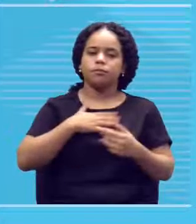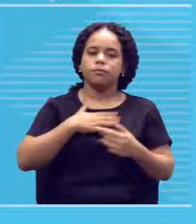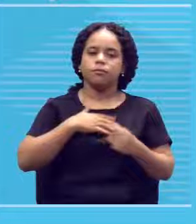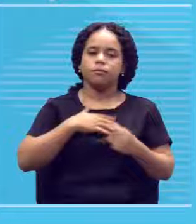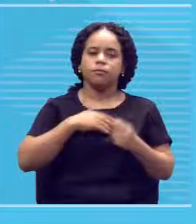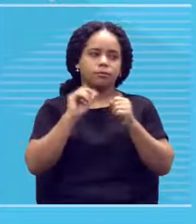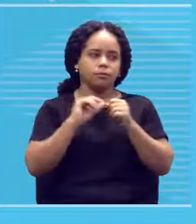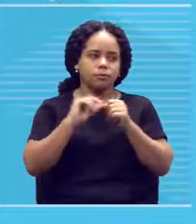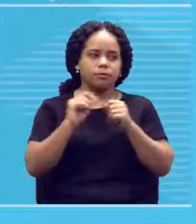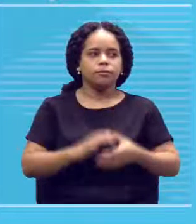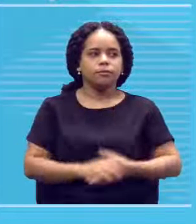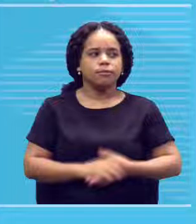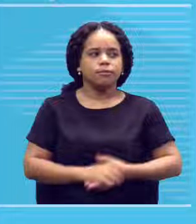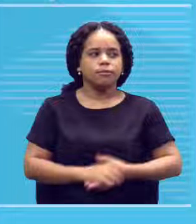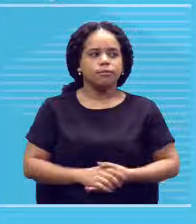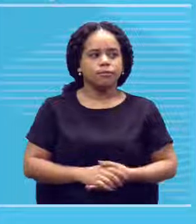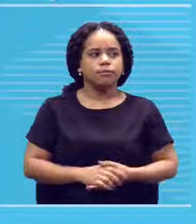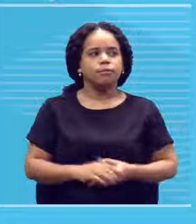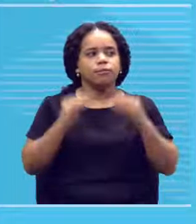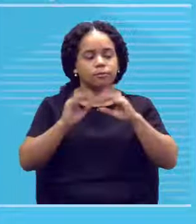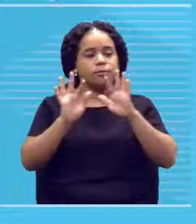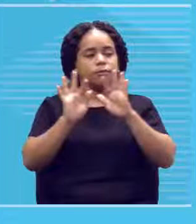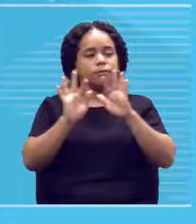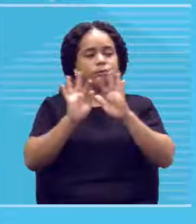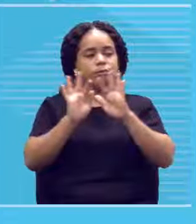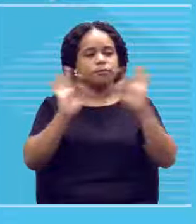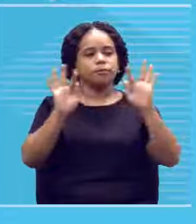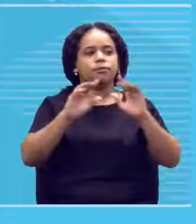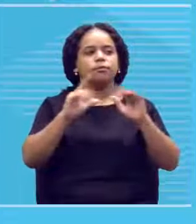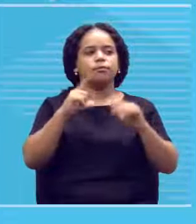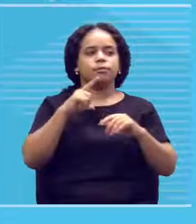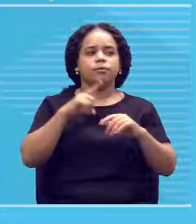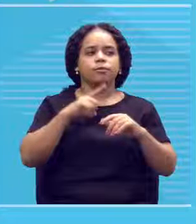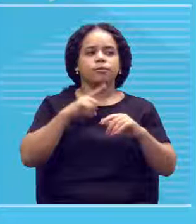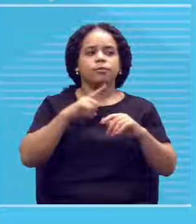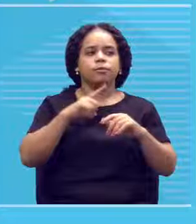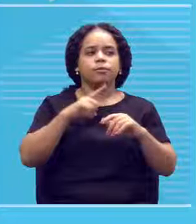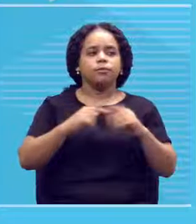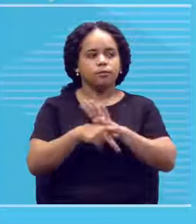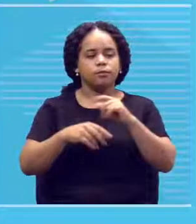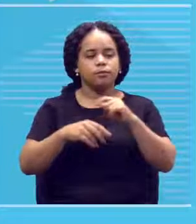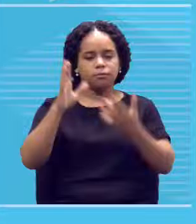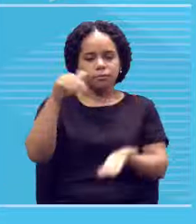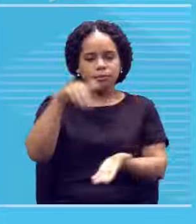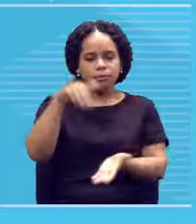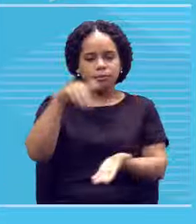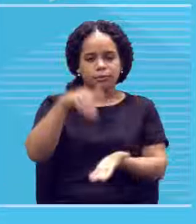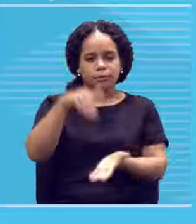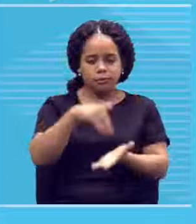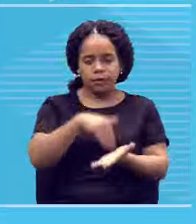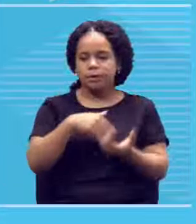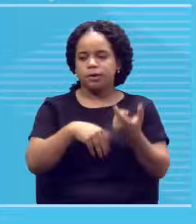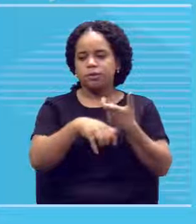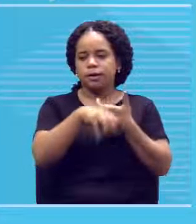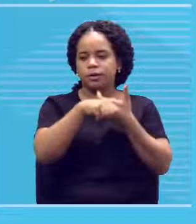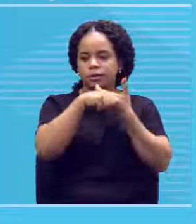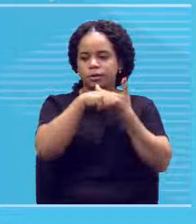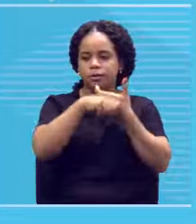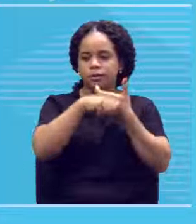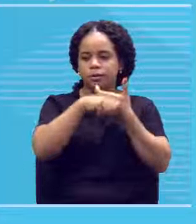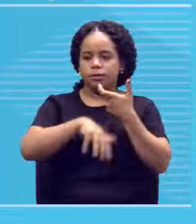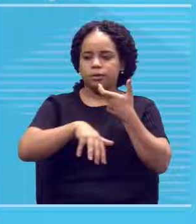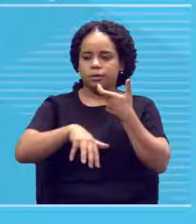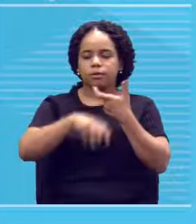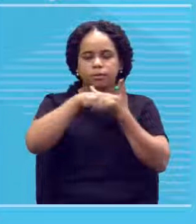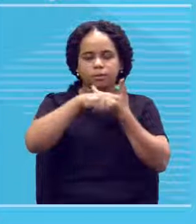vamos lá a complete as frases com Os hiperônimos dispostos abaixo hiperônimos na esse